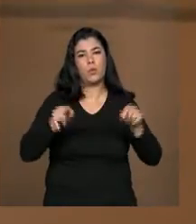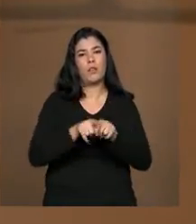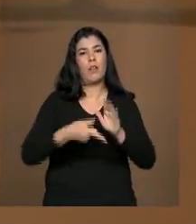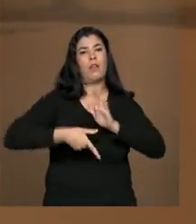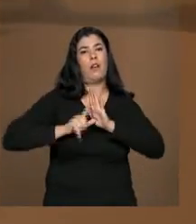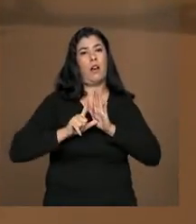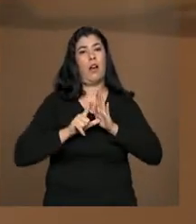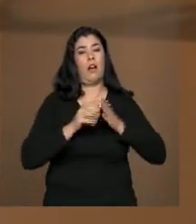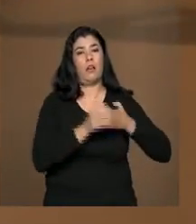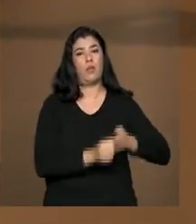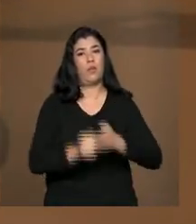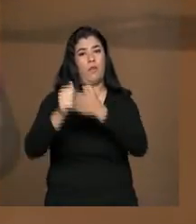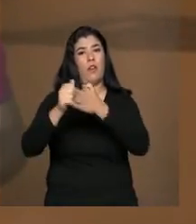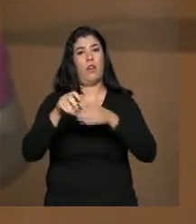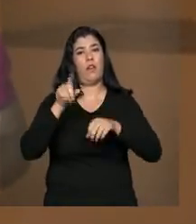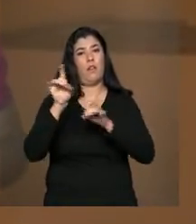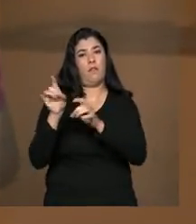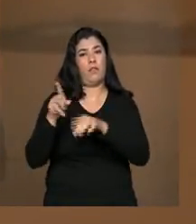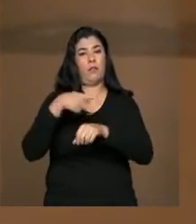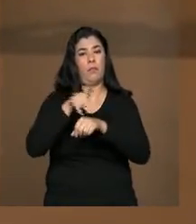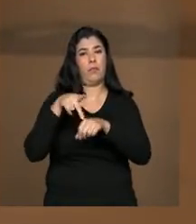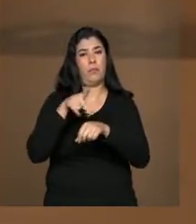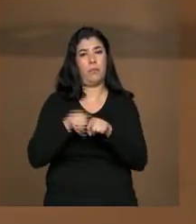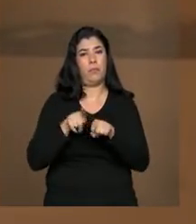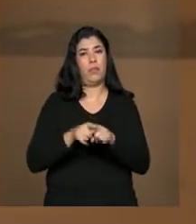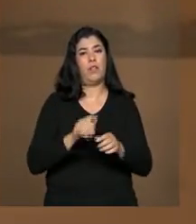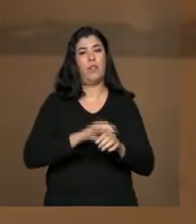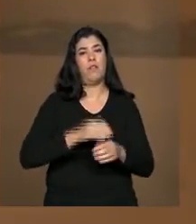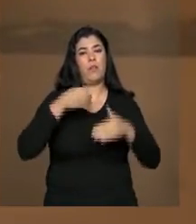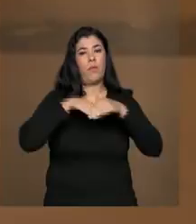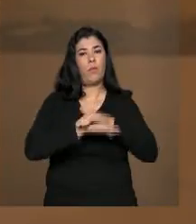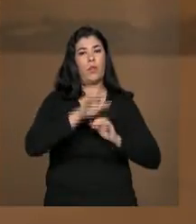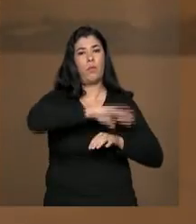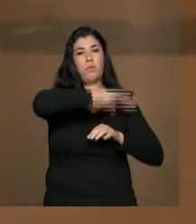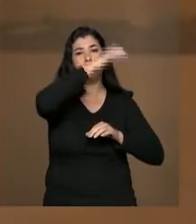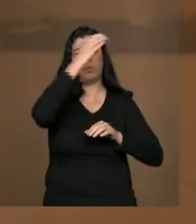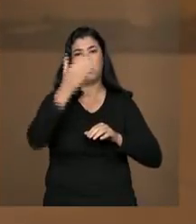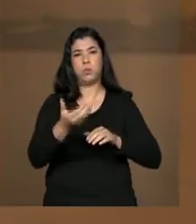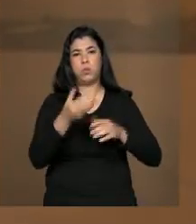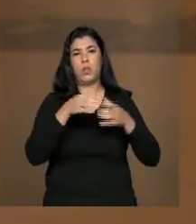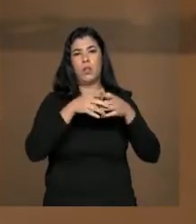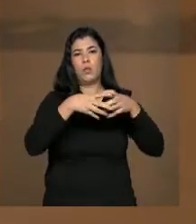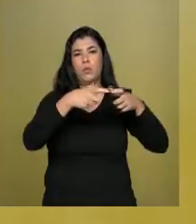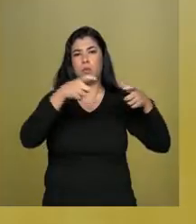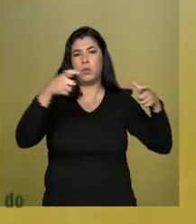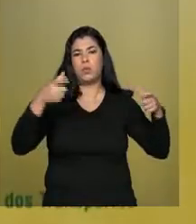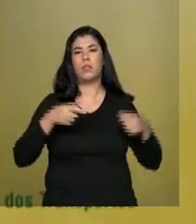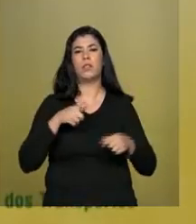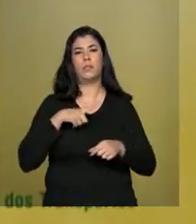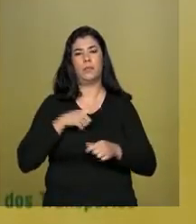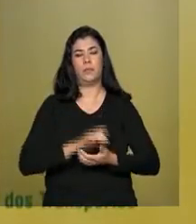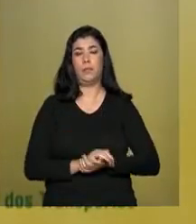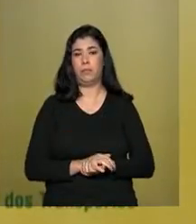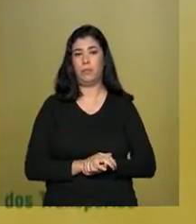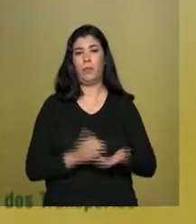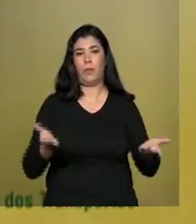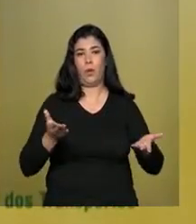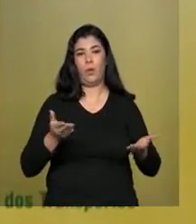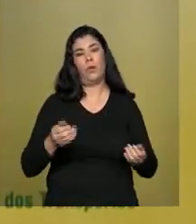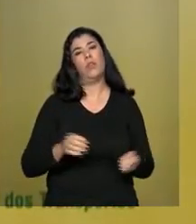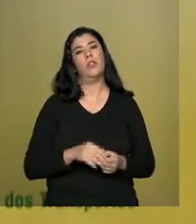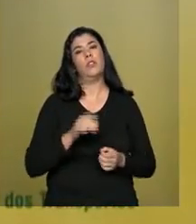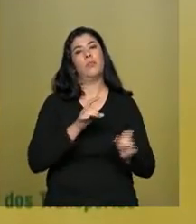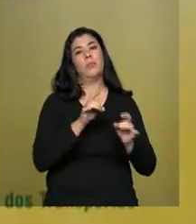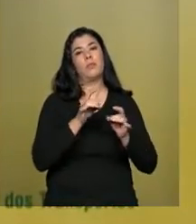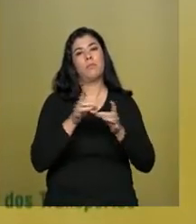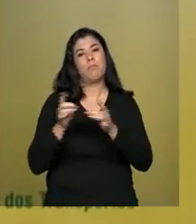exportados, todos esses grãos ficam armazenados em terminais como esse, que se espalham ao longo do porto. Hoje em dia, para escoar